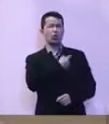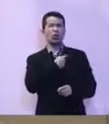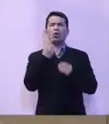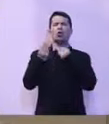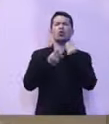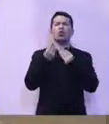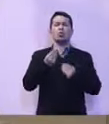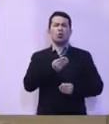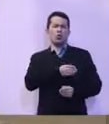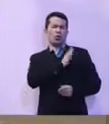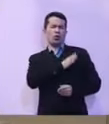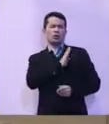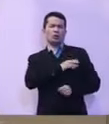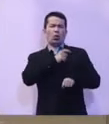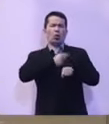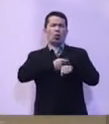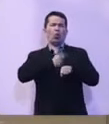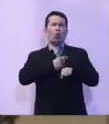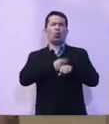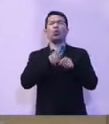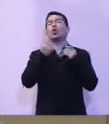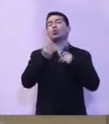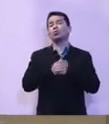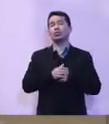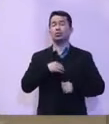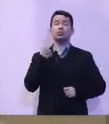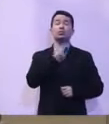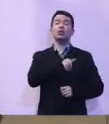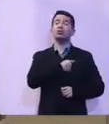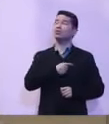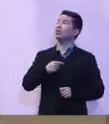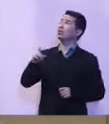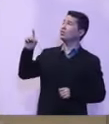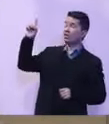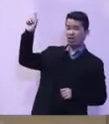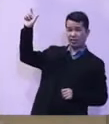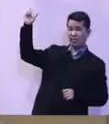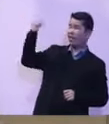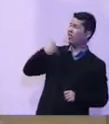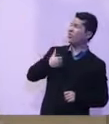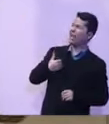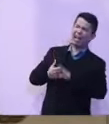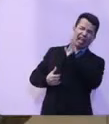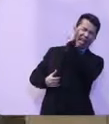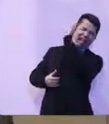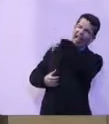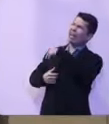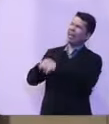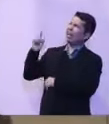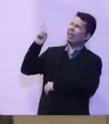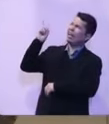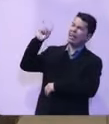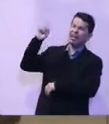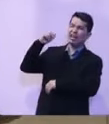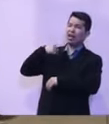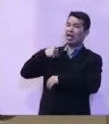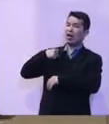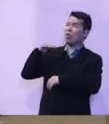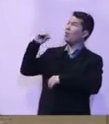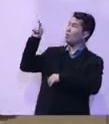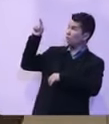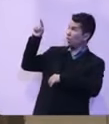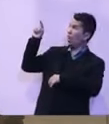tão mais inteligente do que Deus e a sua palavra. E a gente discorda de Deus. E a